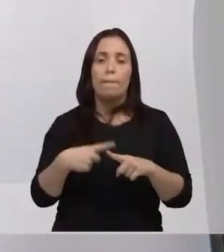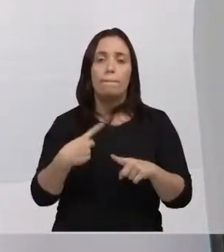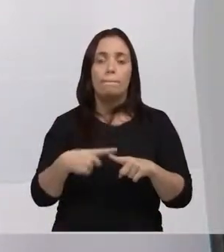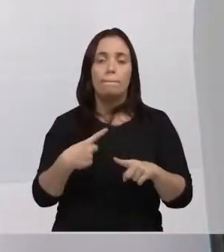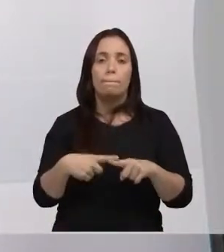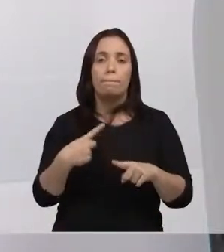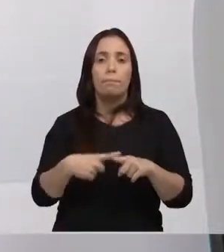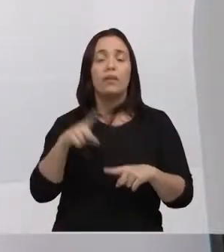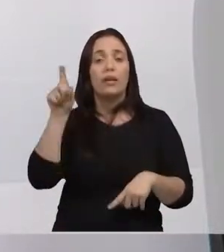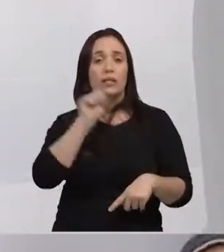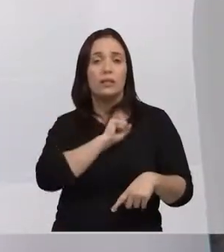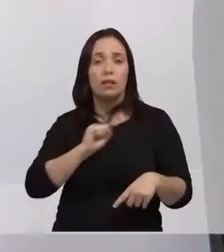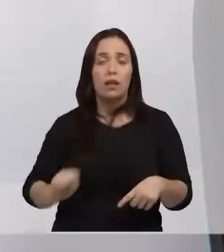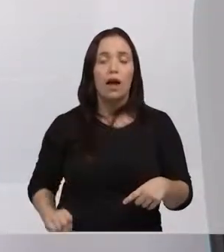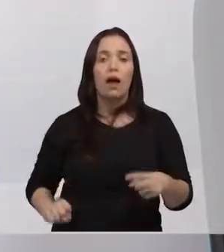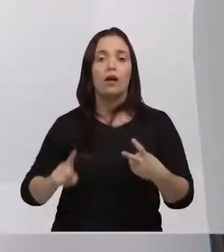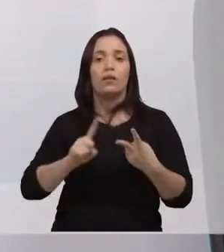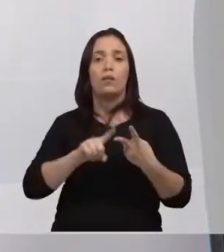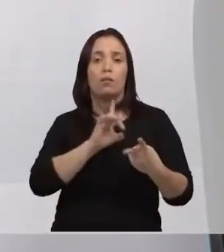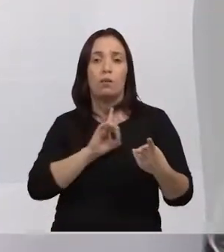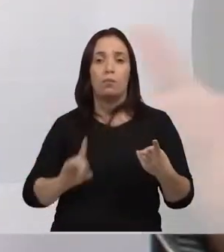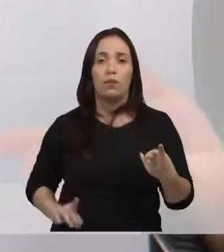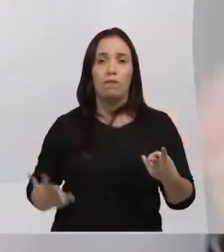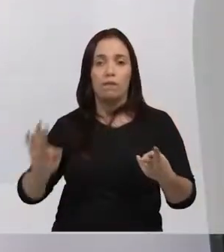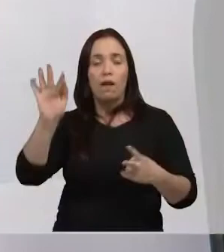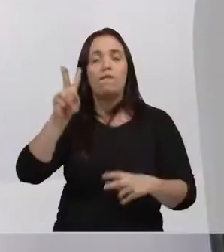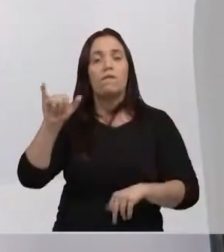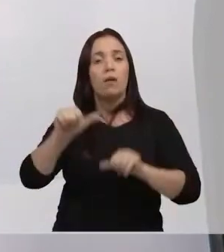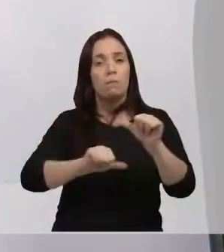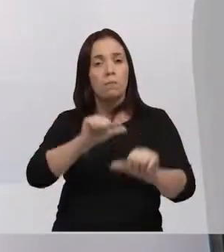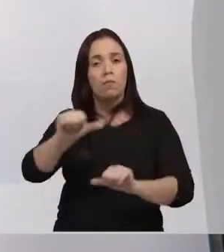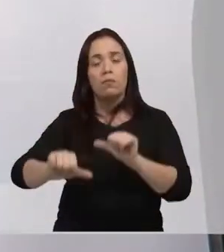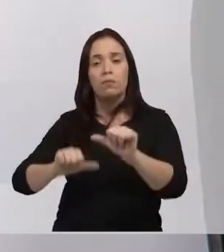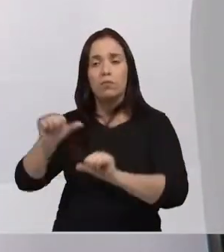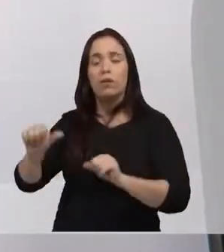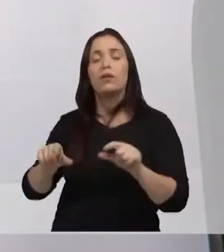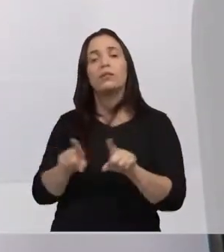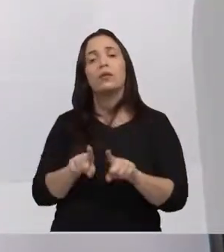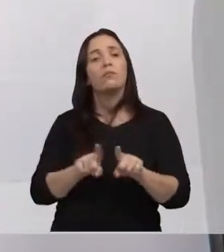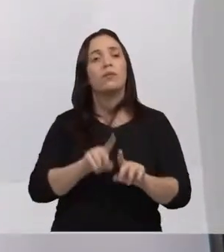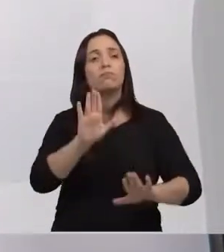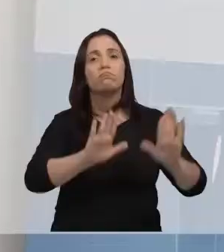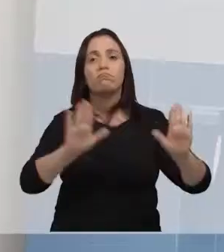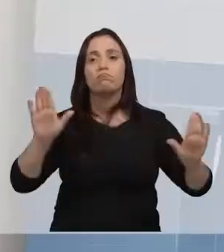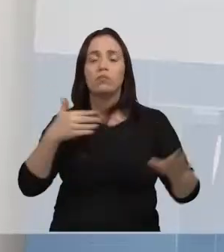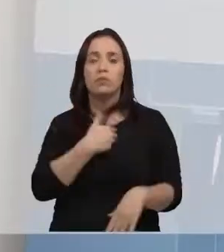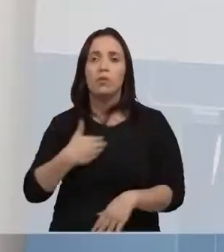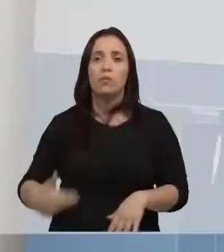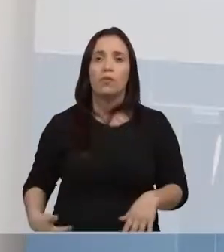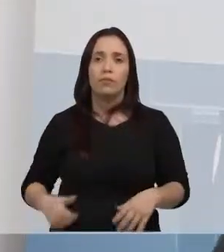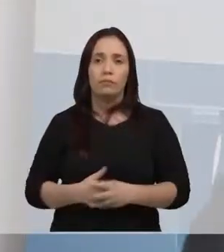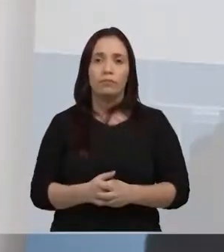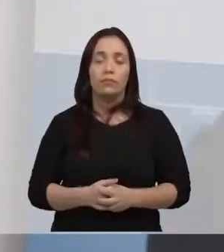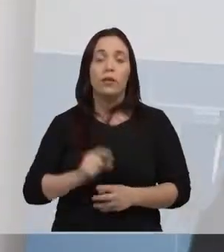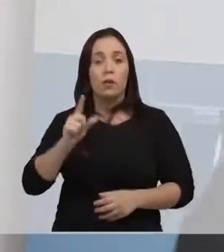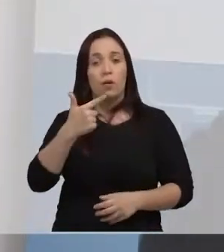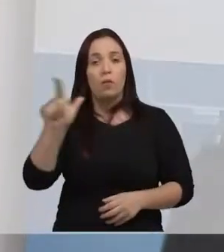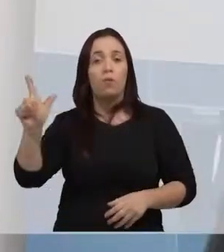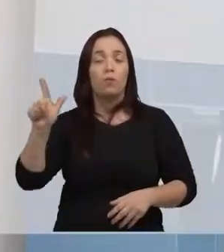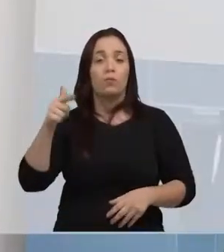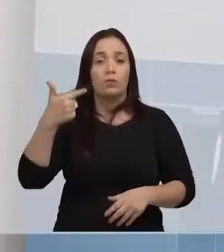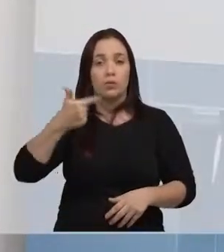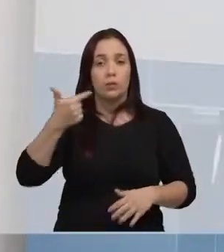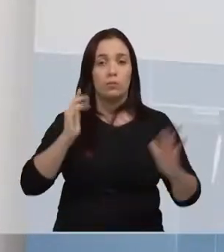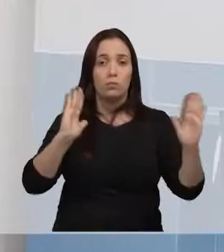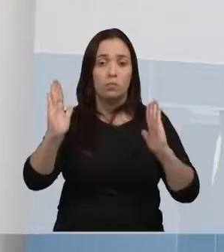2/3 do Senado, de toda a Câmara Federal e candidatura dos governadores. Você está falando uma coisa que nós vamos discutir no próximo bloco, é importante